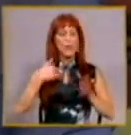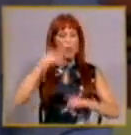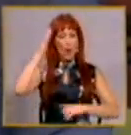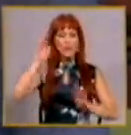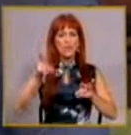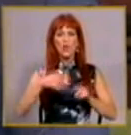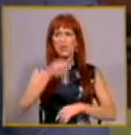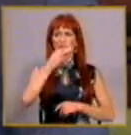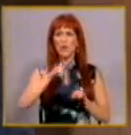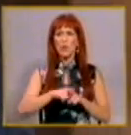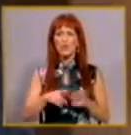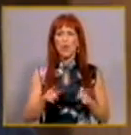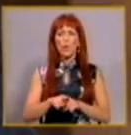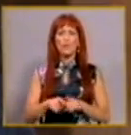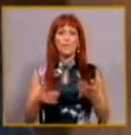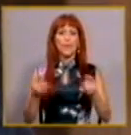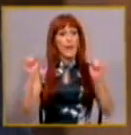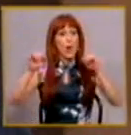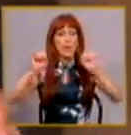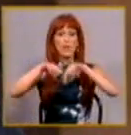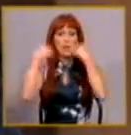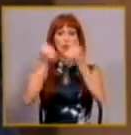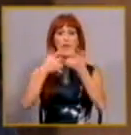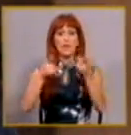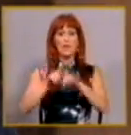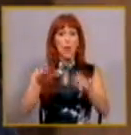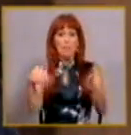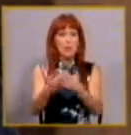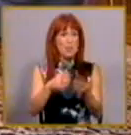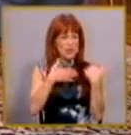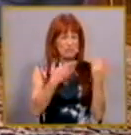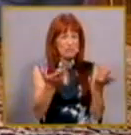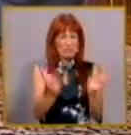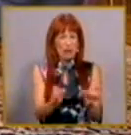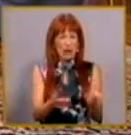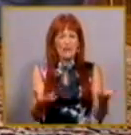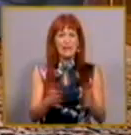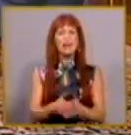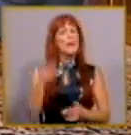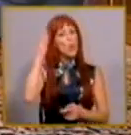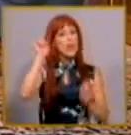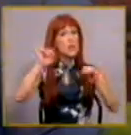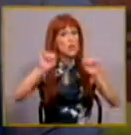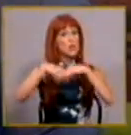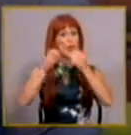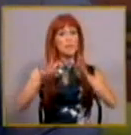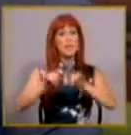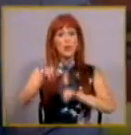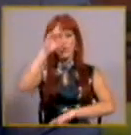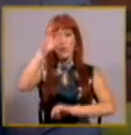o que eu acho que se deve fazer estamos a falar é deixar que a concertação social... Eu acho que são propostas irresponsáveis. Não, acho que a concertação social tem que fazer um